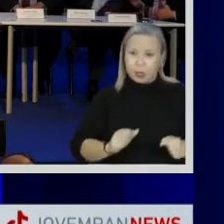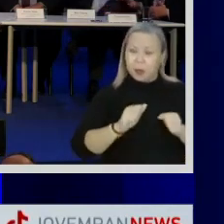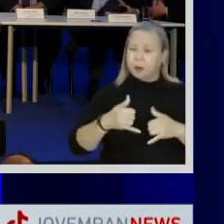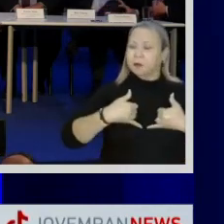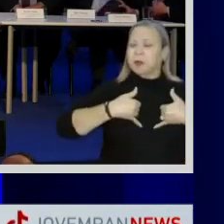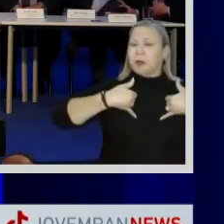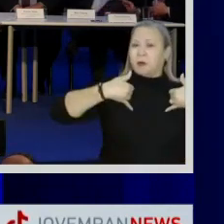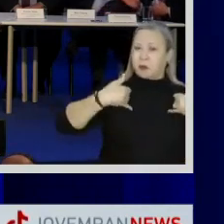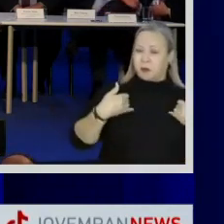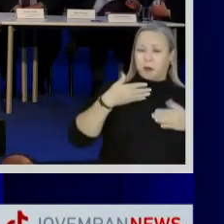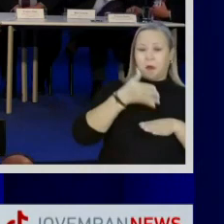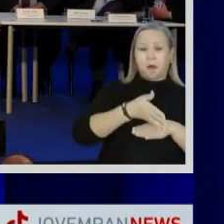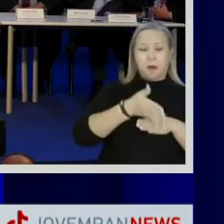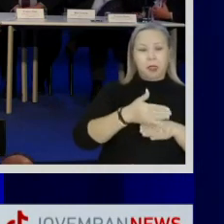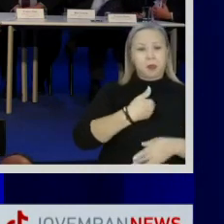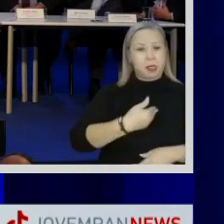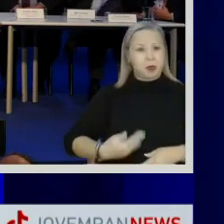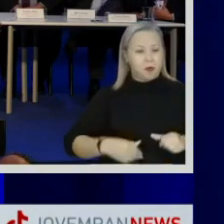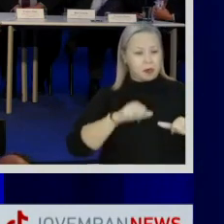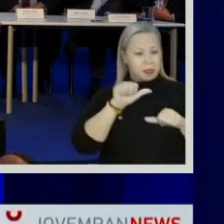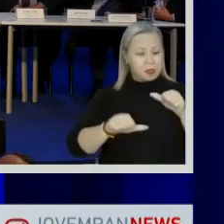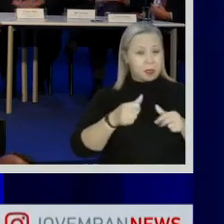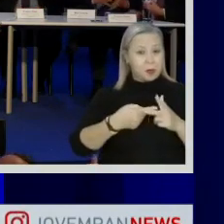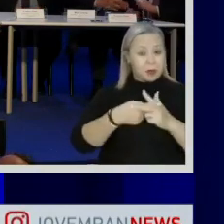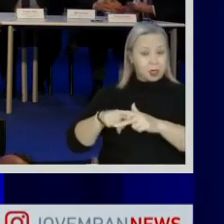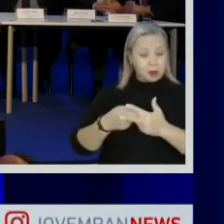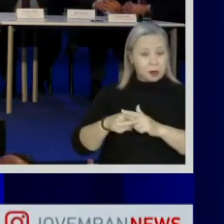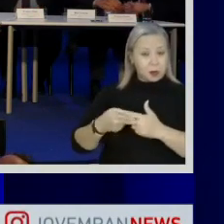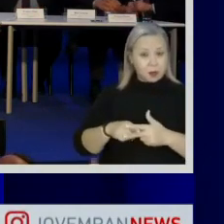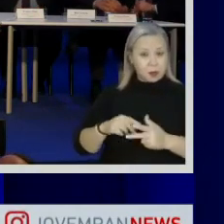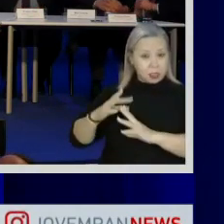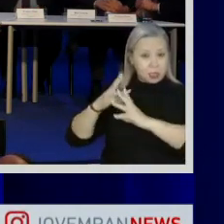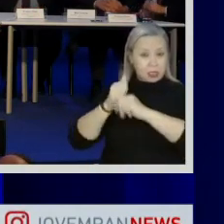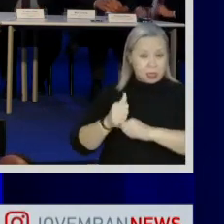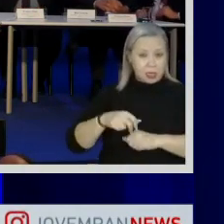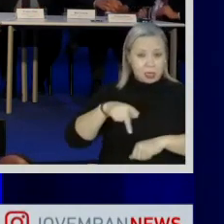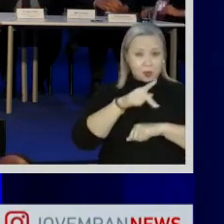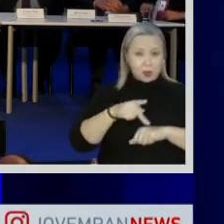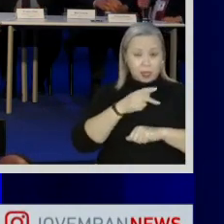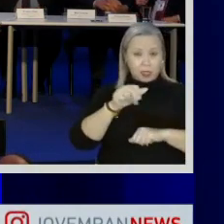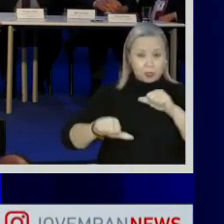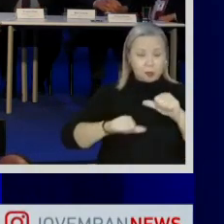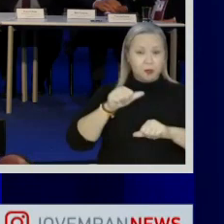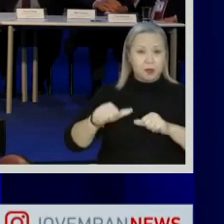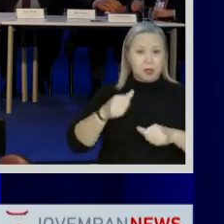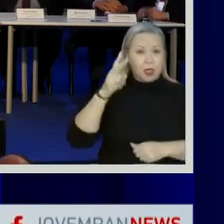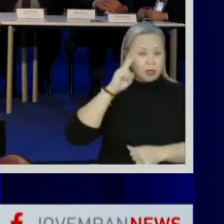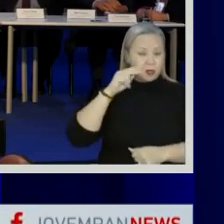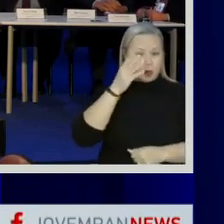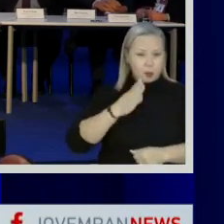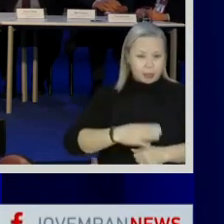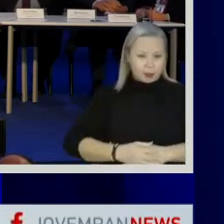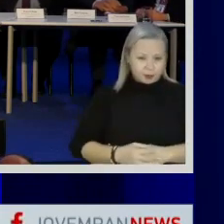perdoe. É. Deus que me perdoe. Em cima desse palco, o que passa pela sua cabeça? Estamos sucumbidos ao erro